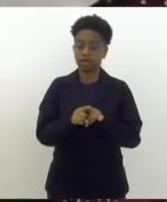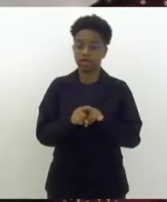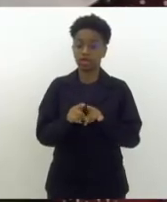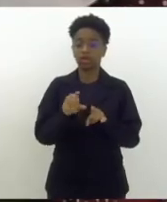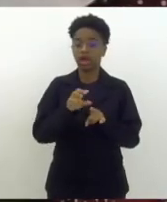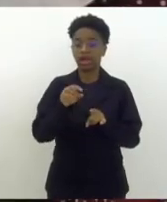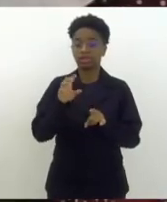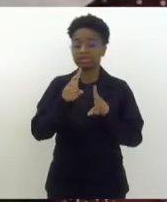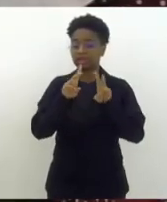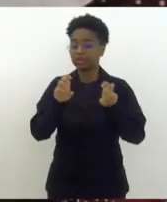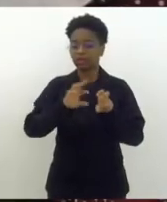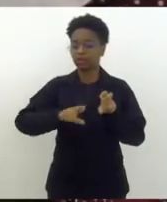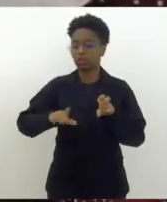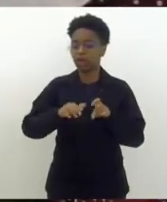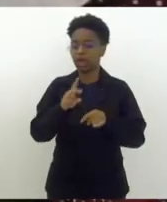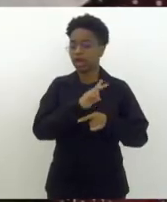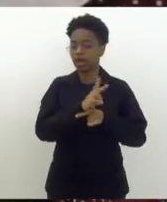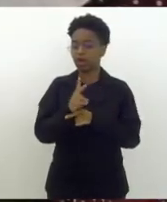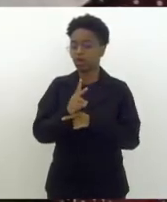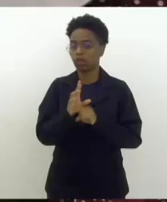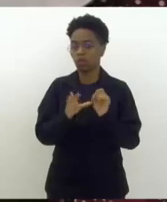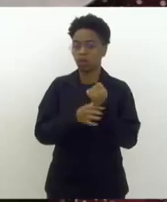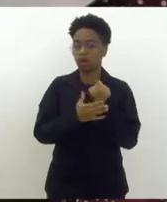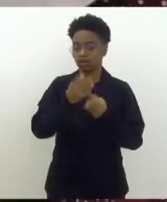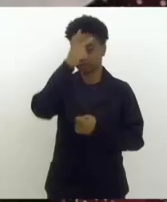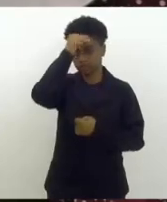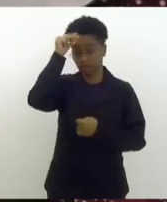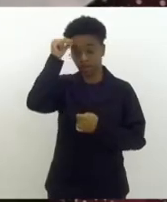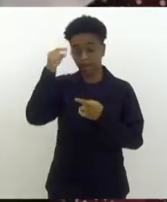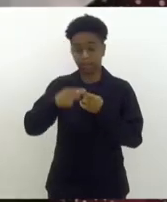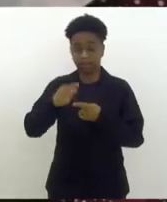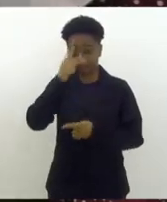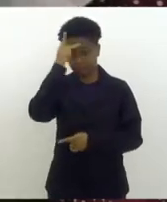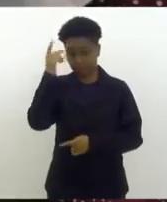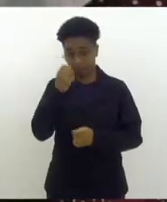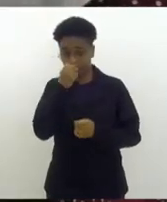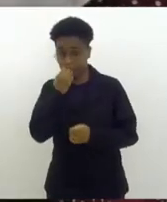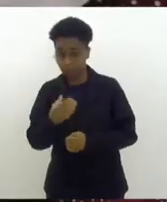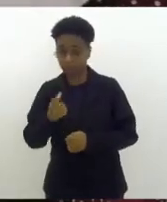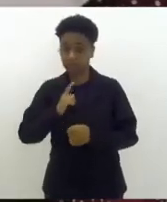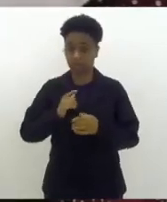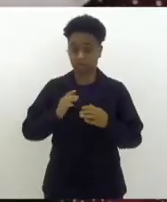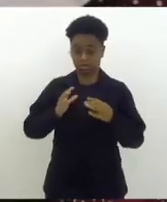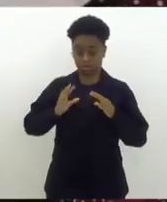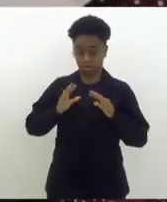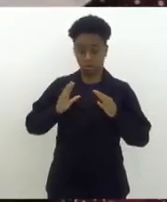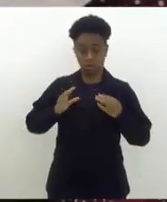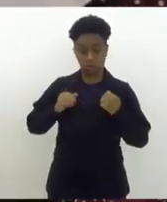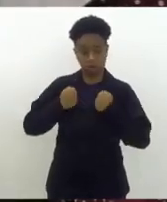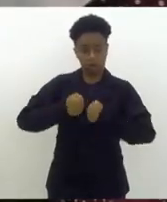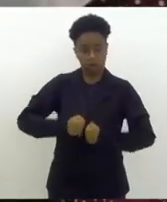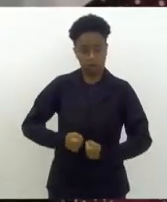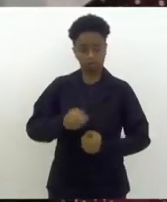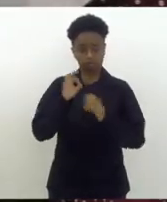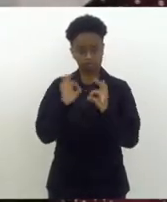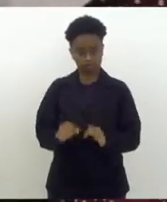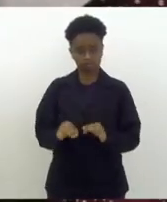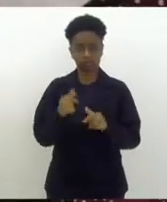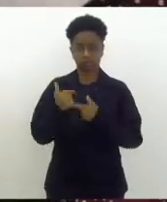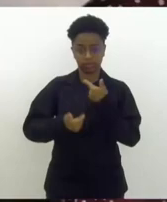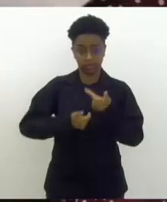guarda municipal o guarda municipal de bem que tá fardado que tem honra na sua farda tá trabalhando